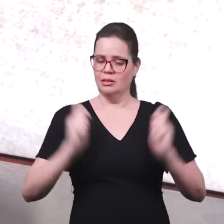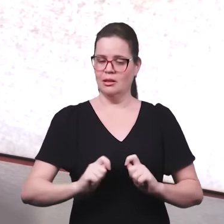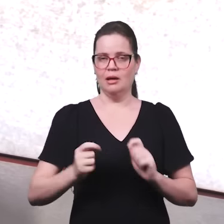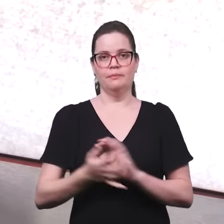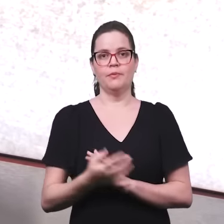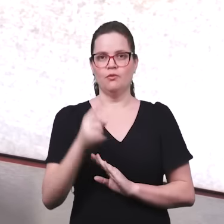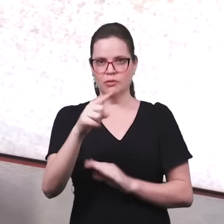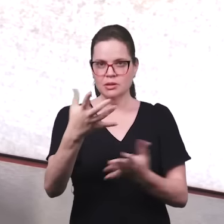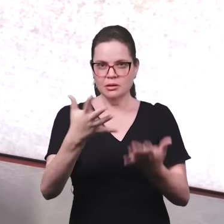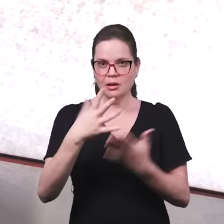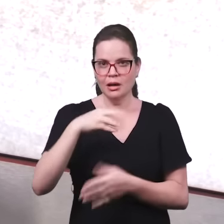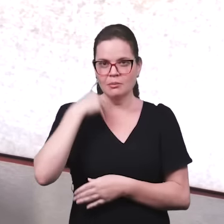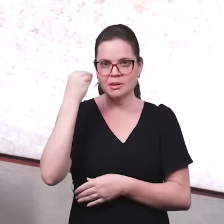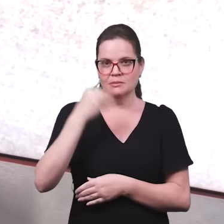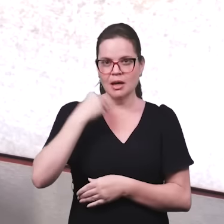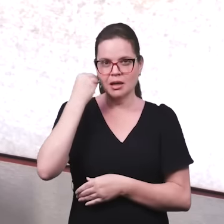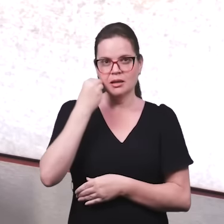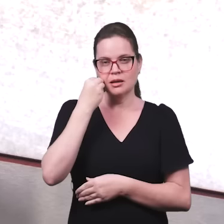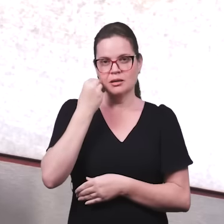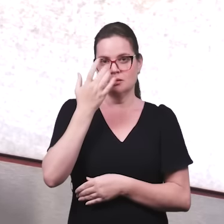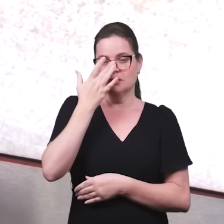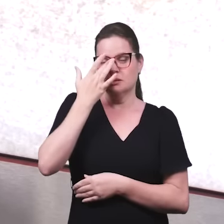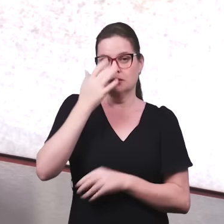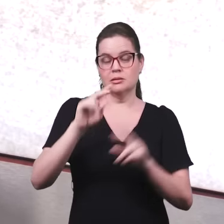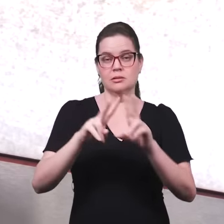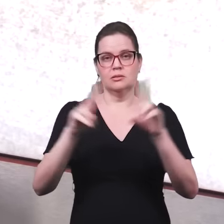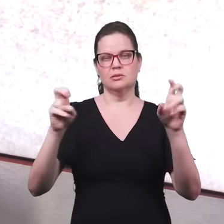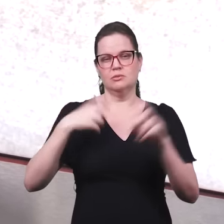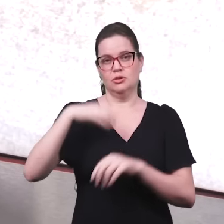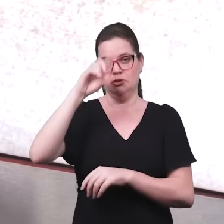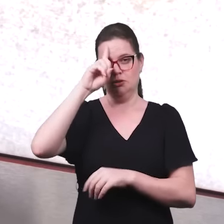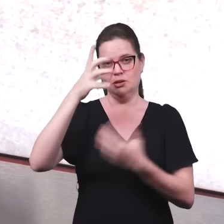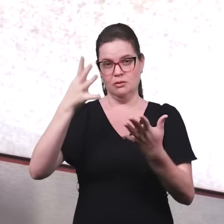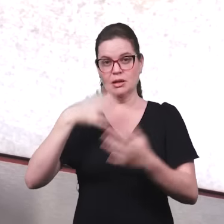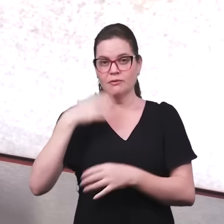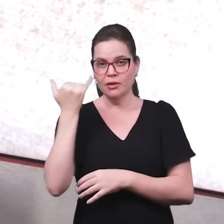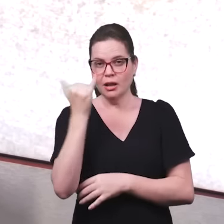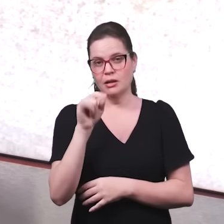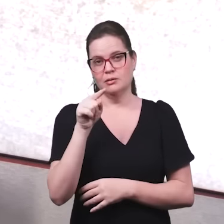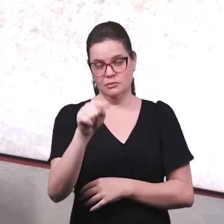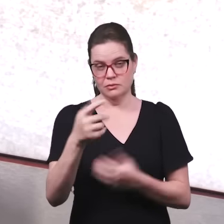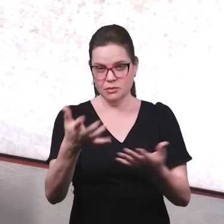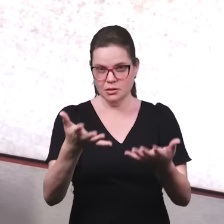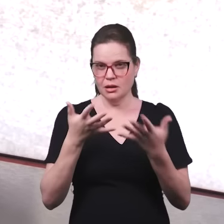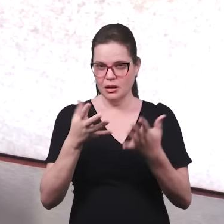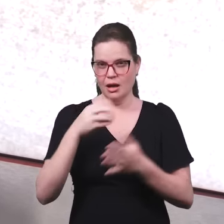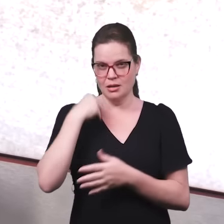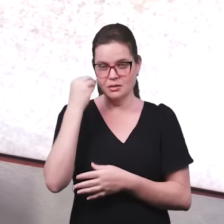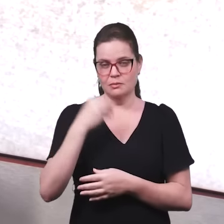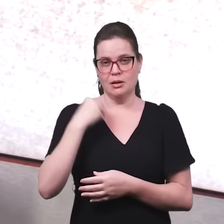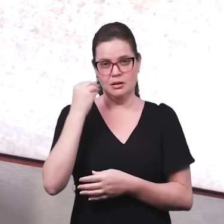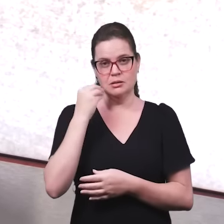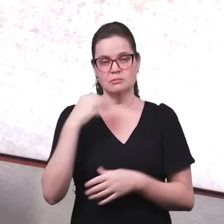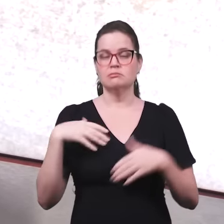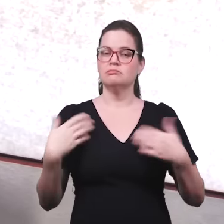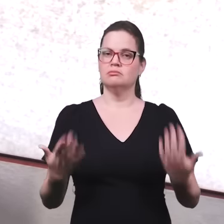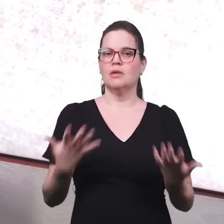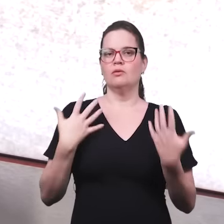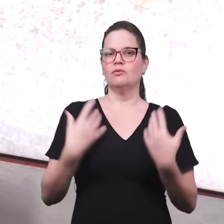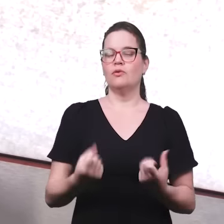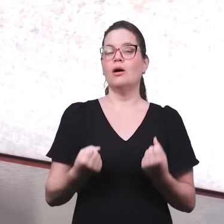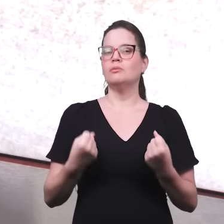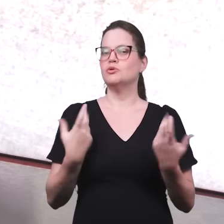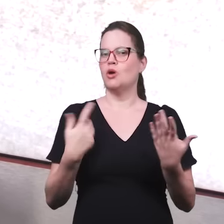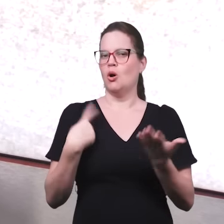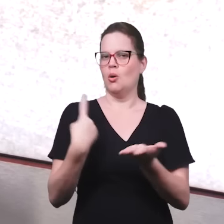Se você quer ter uma experiência de que Deus quer falar com você, se você quer ter essa experiência, então vamos fazer uma